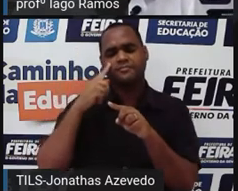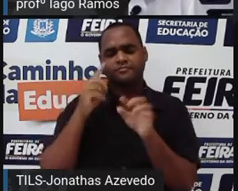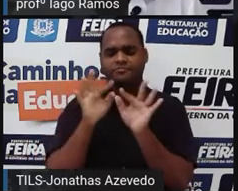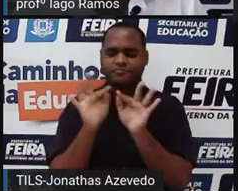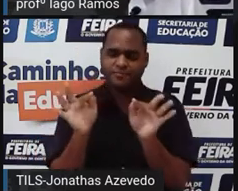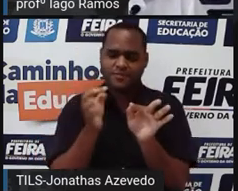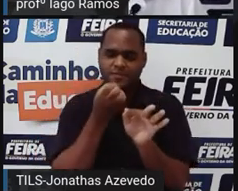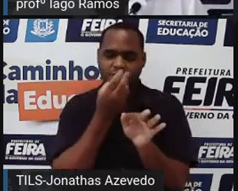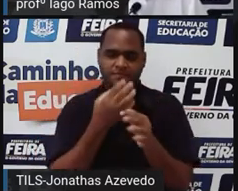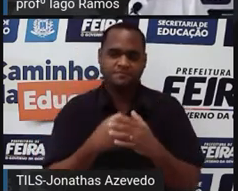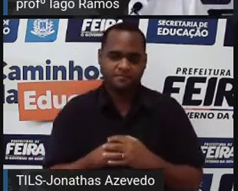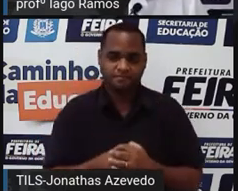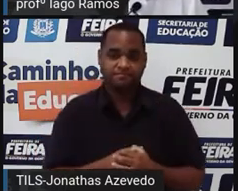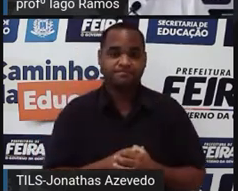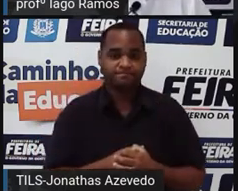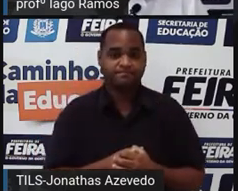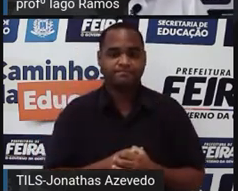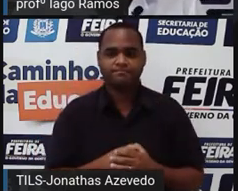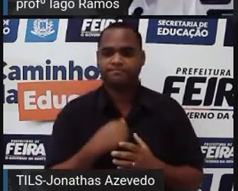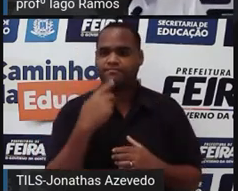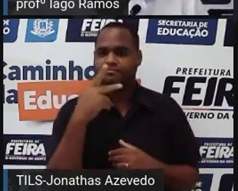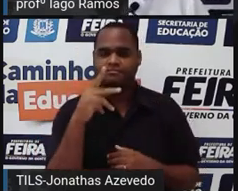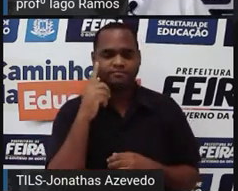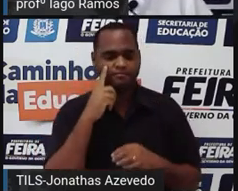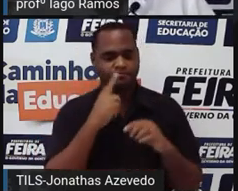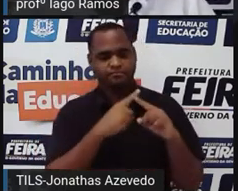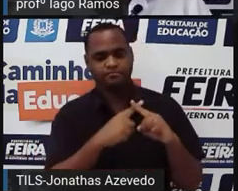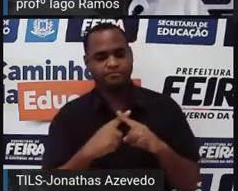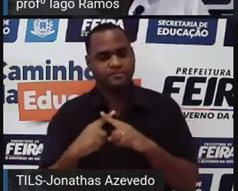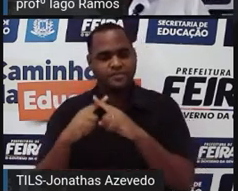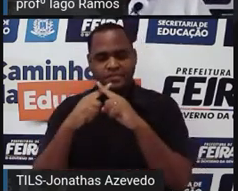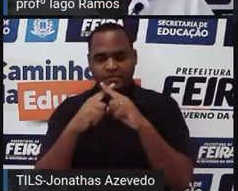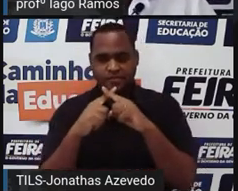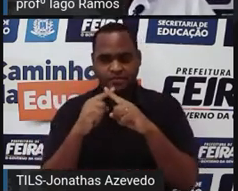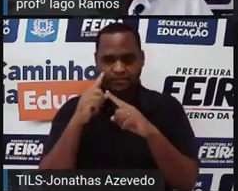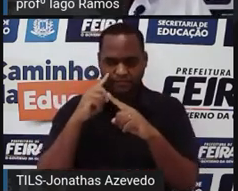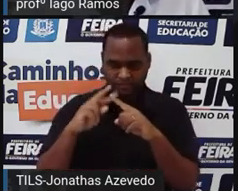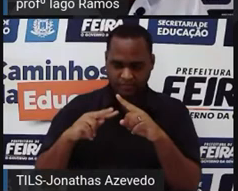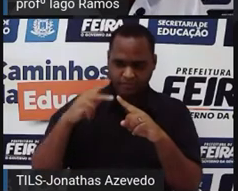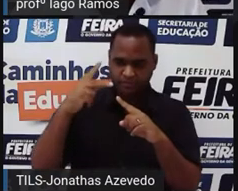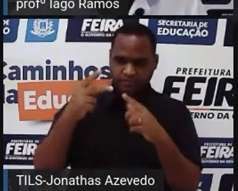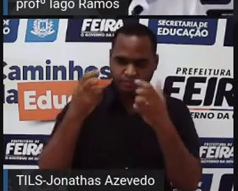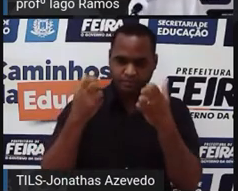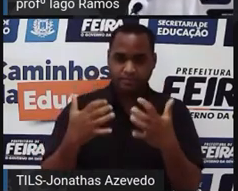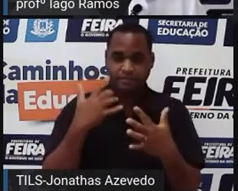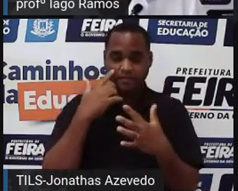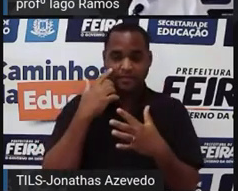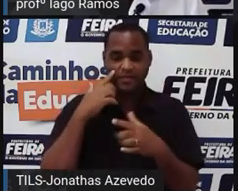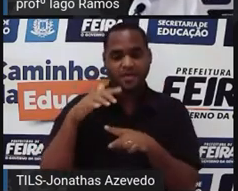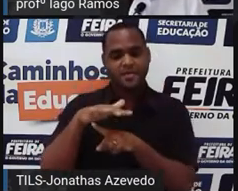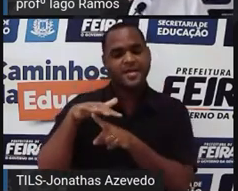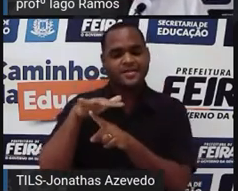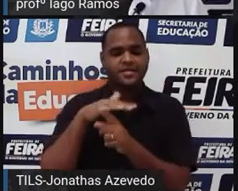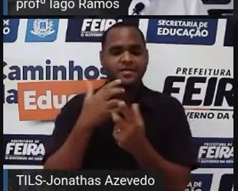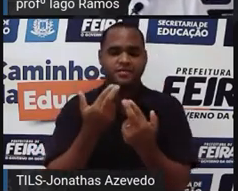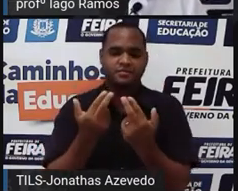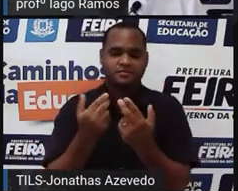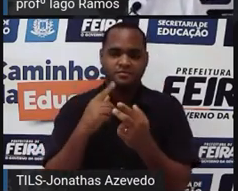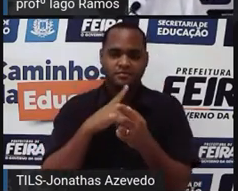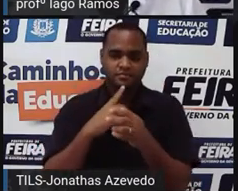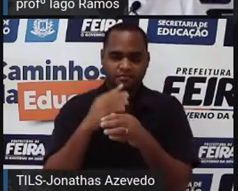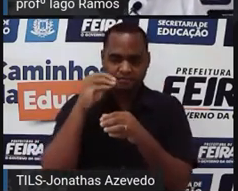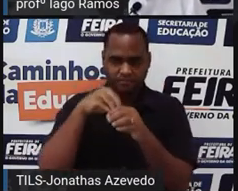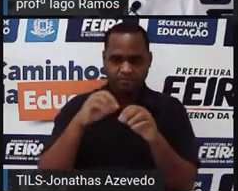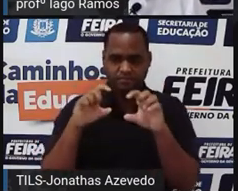simples, certo? Que é quando você multiplica potências que têm a mesma base, tá? É o que está dentro